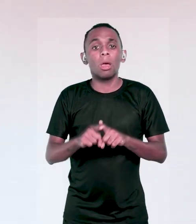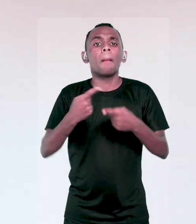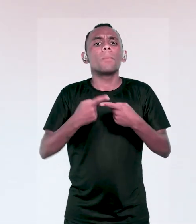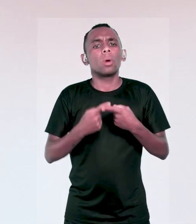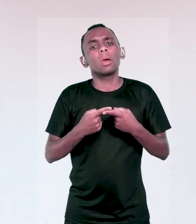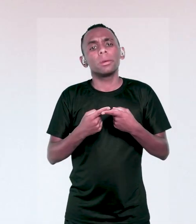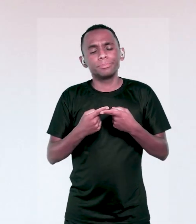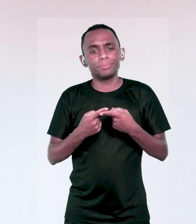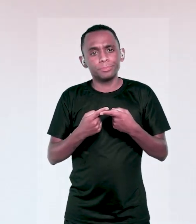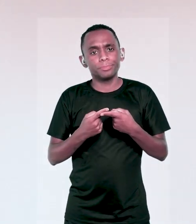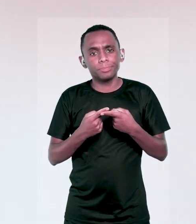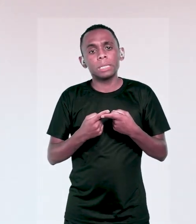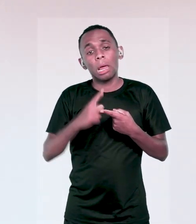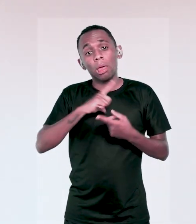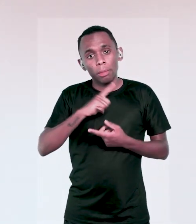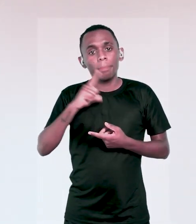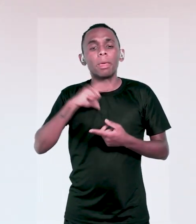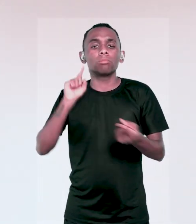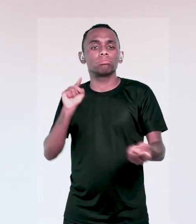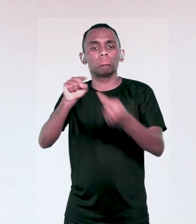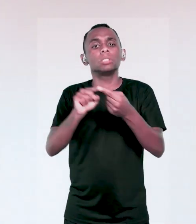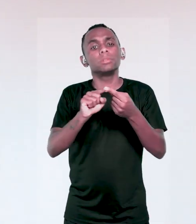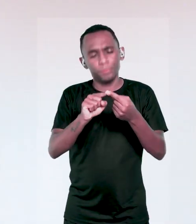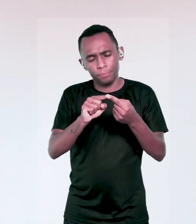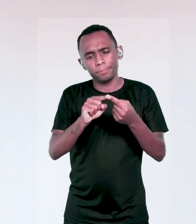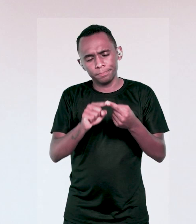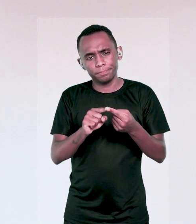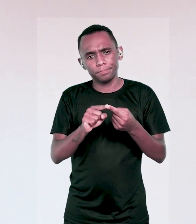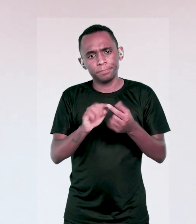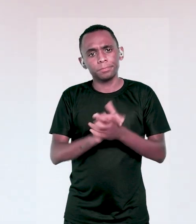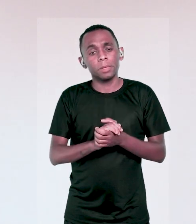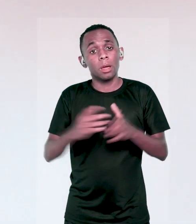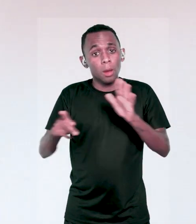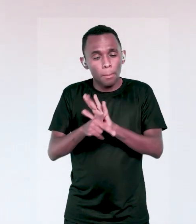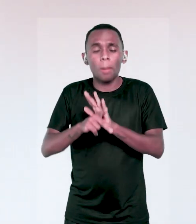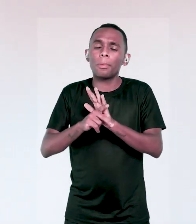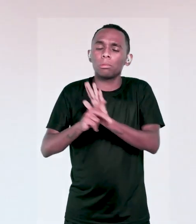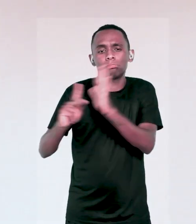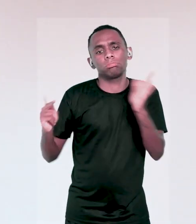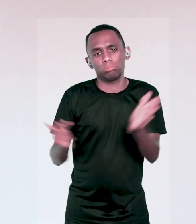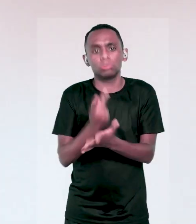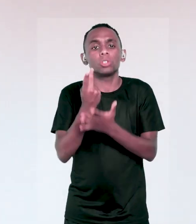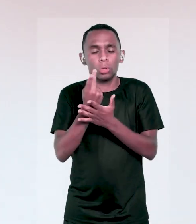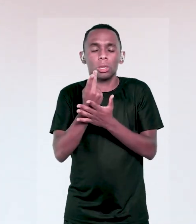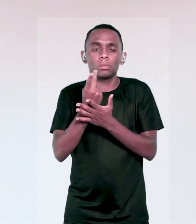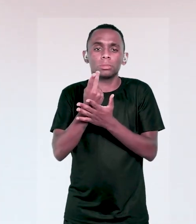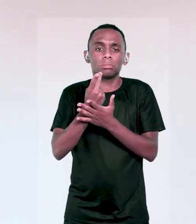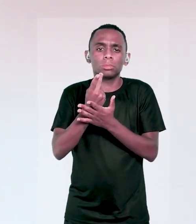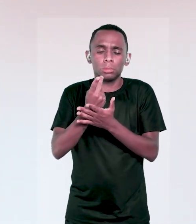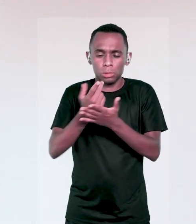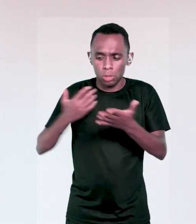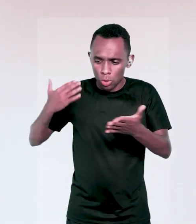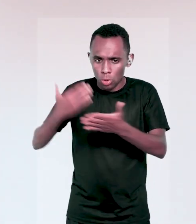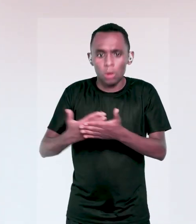ligado ao acontecimento que ocorreu com ela, recente, bem recente, de três semanas, que ajuda a entender um pouco as